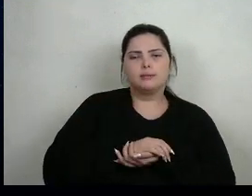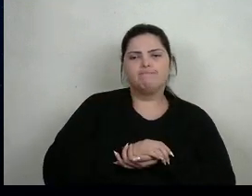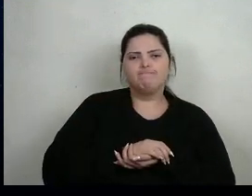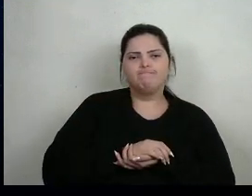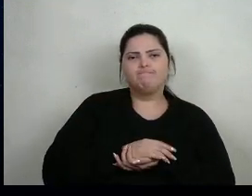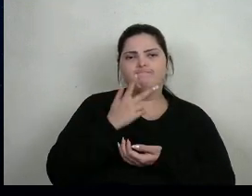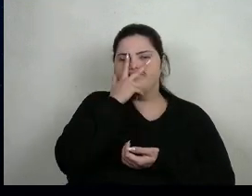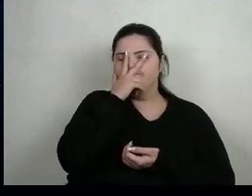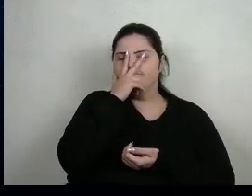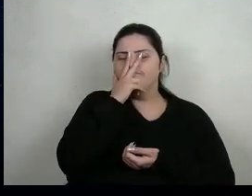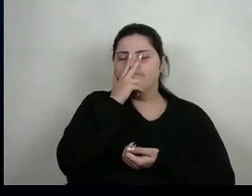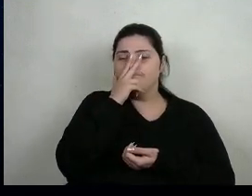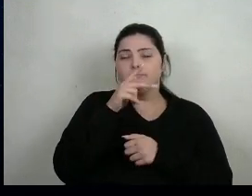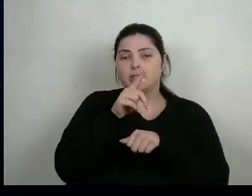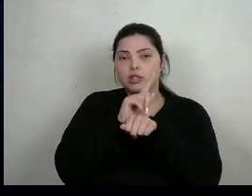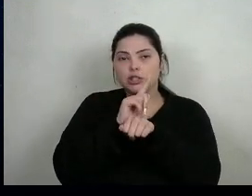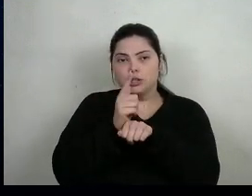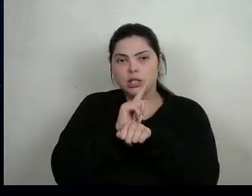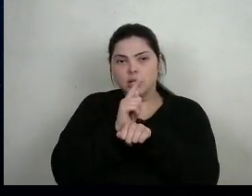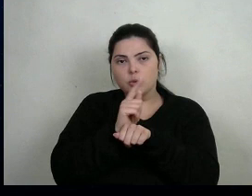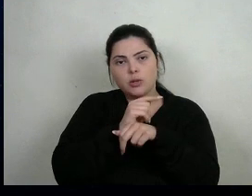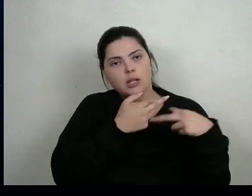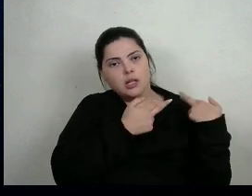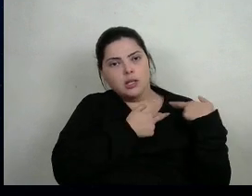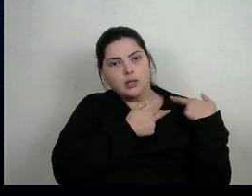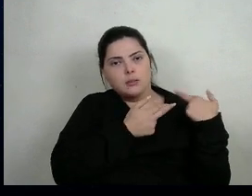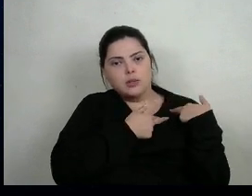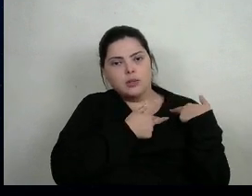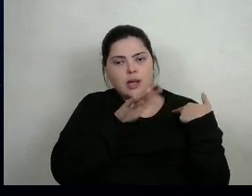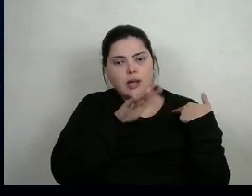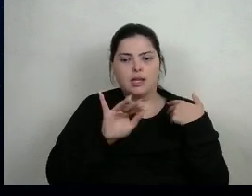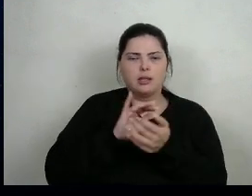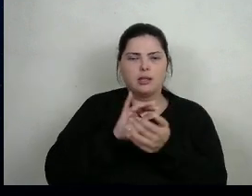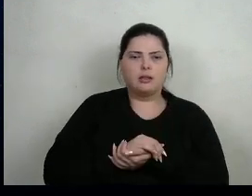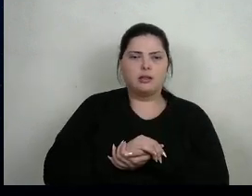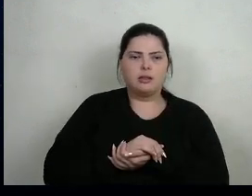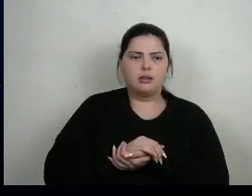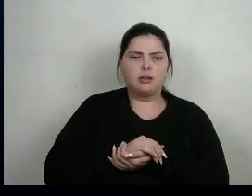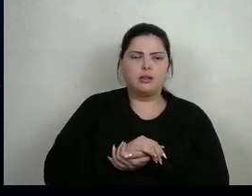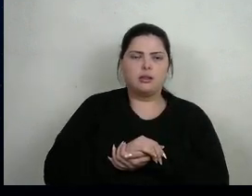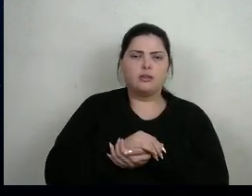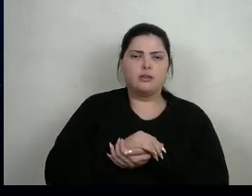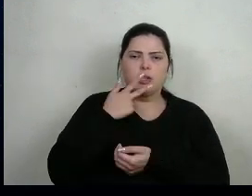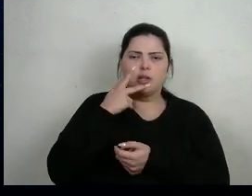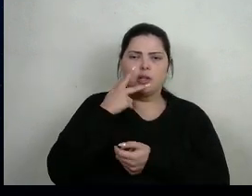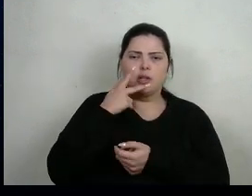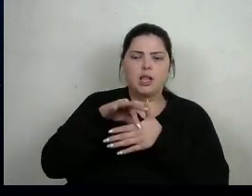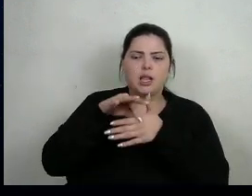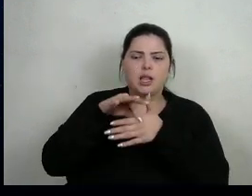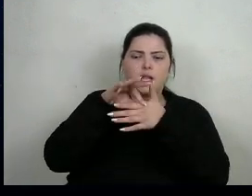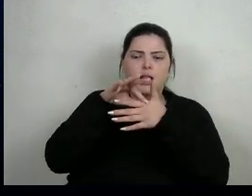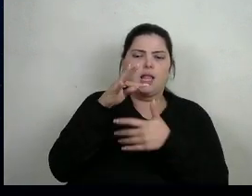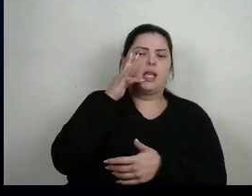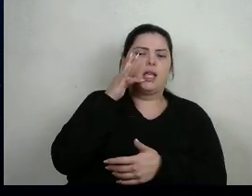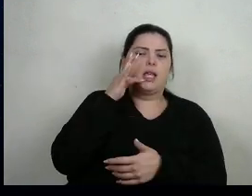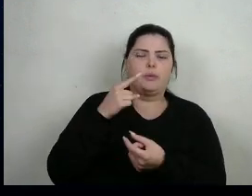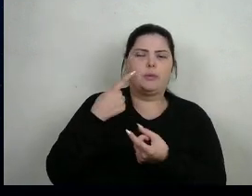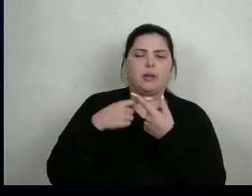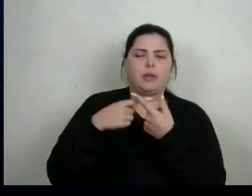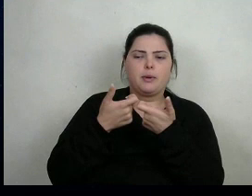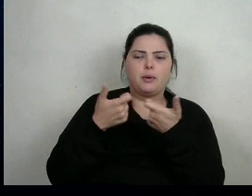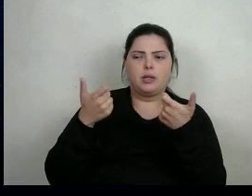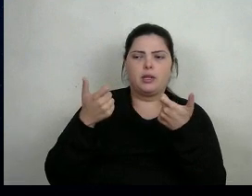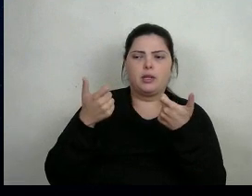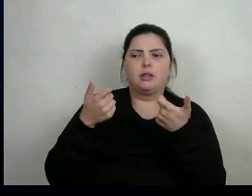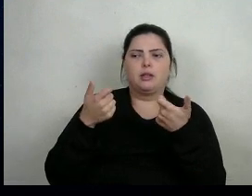gestores responsáveis por área de TI e tipicamente não tô falando de liderança técnica porque muito normalmente o pessoal de liderança técnica